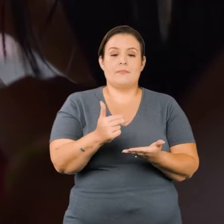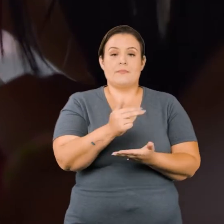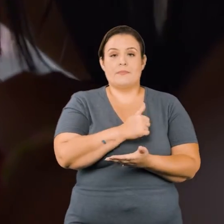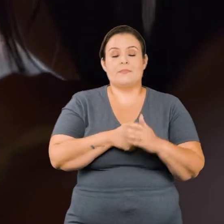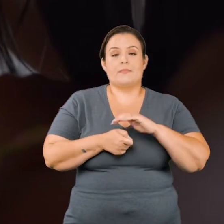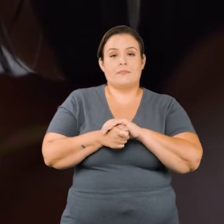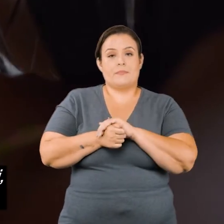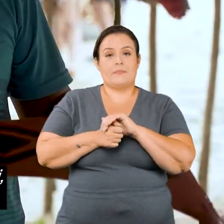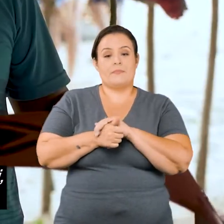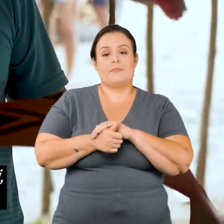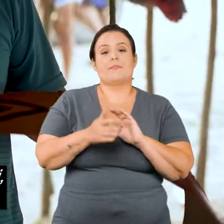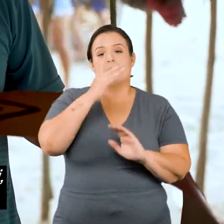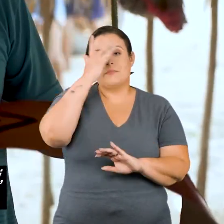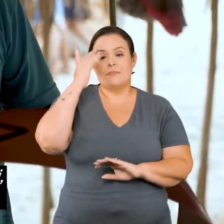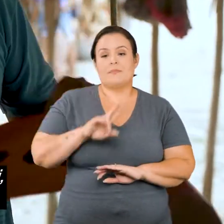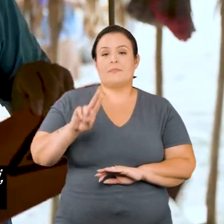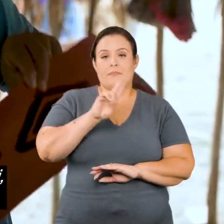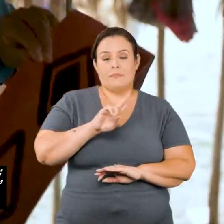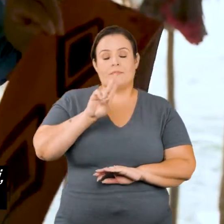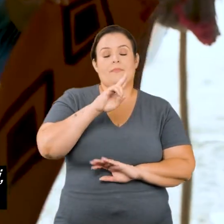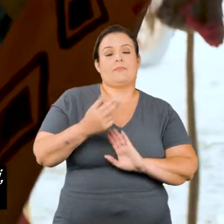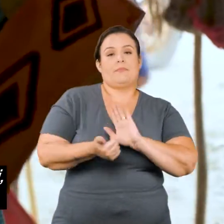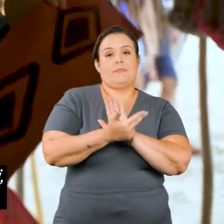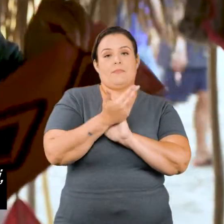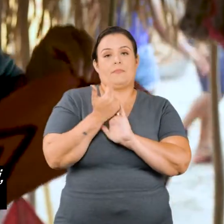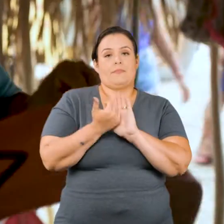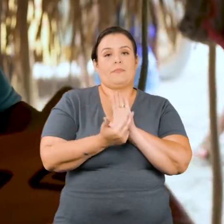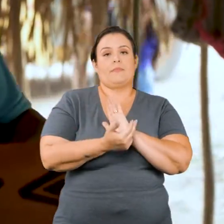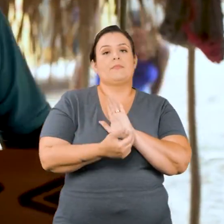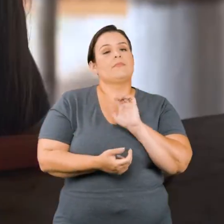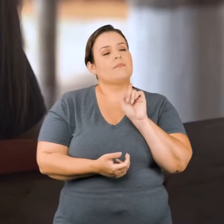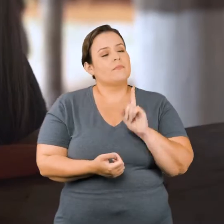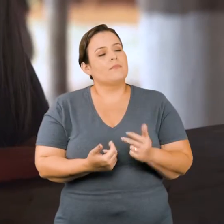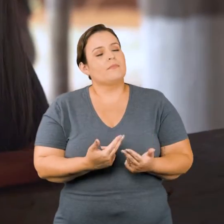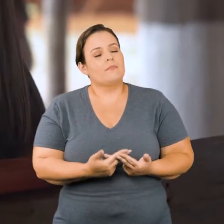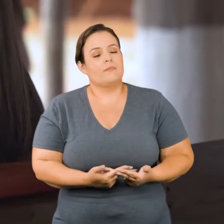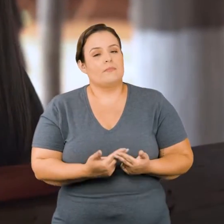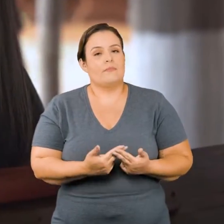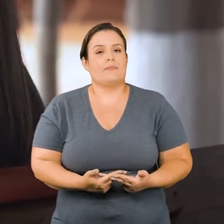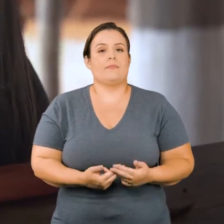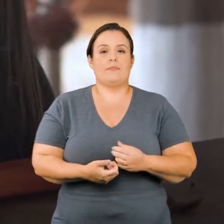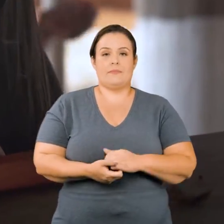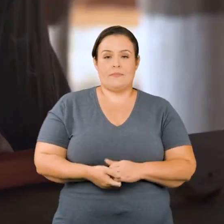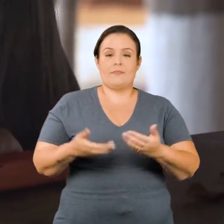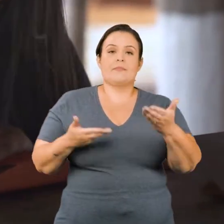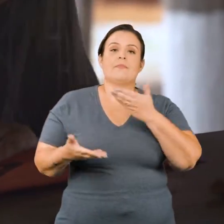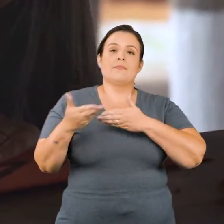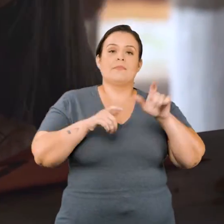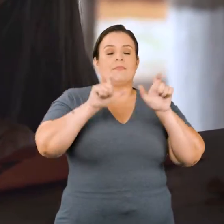jabuti. A pessoa que usa essa pintura aqui, esse grafismo, ela é muito paciente,